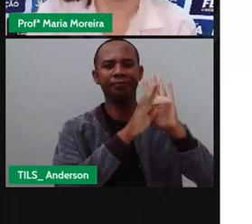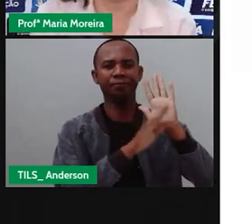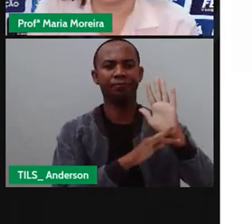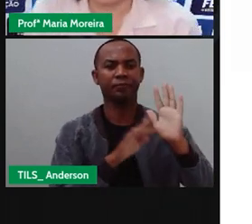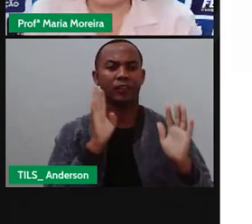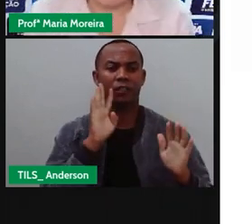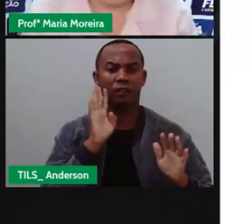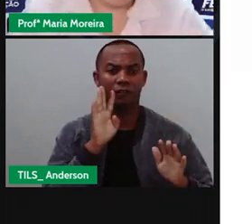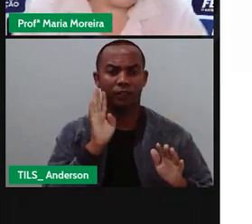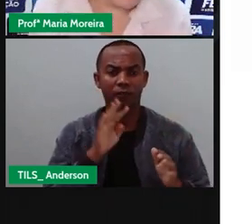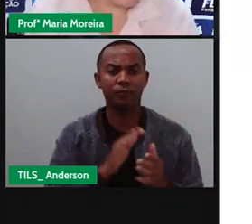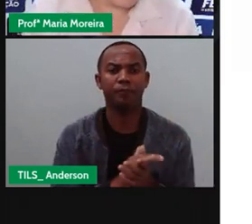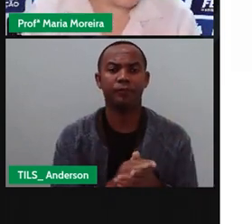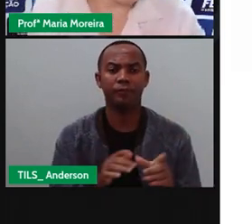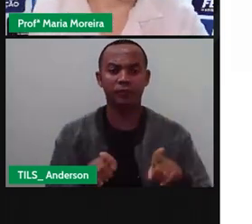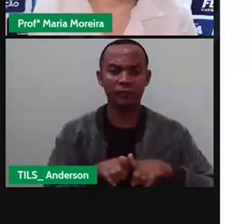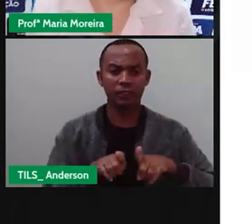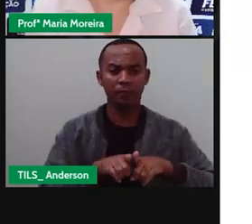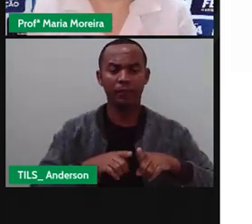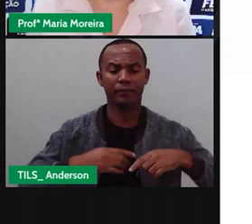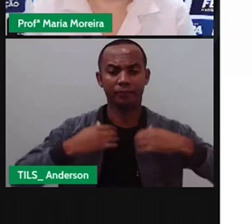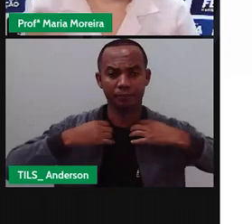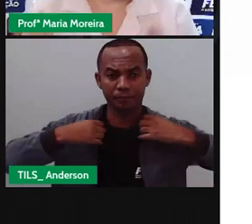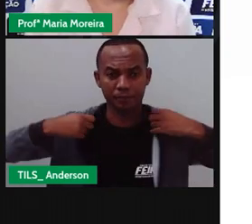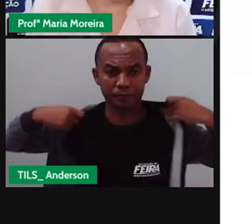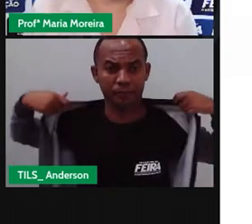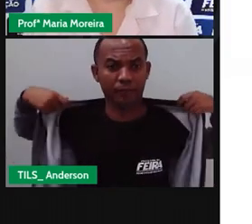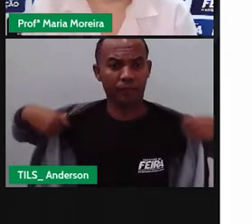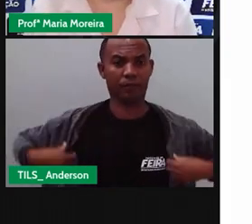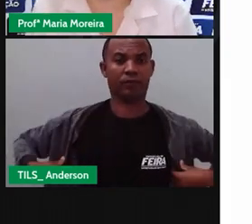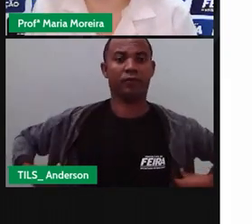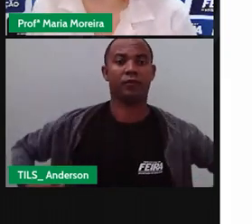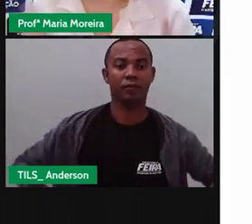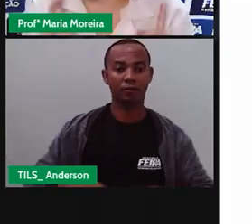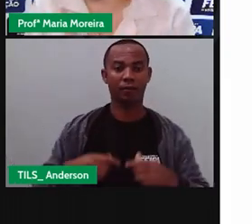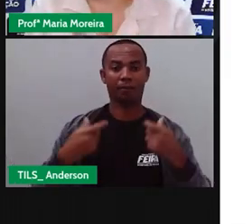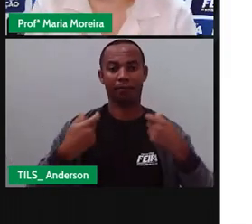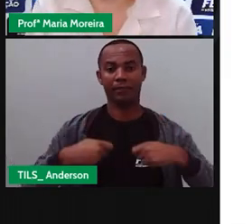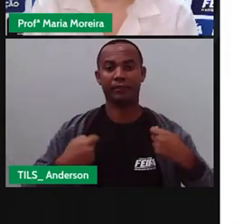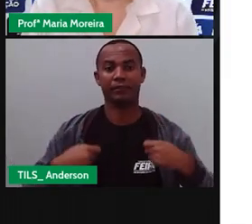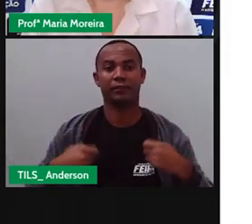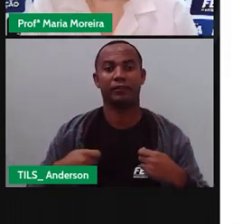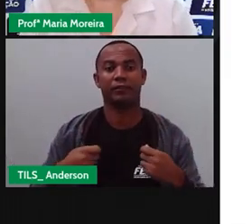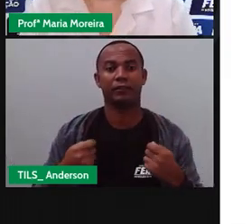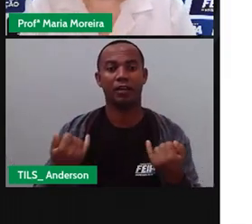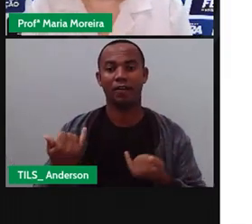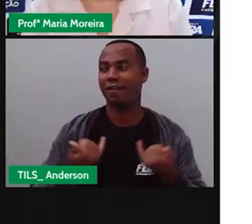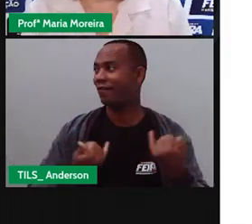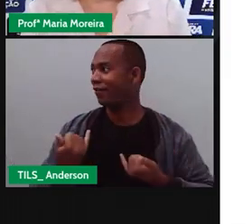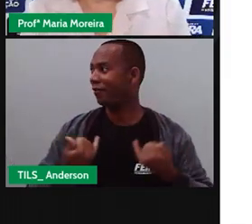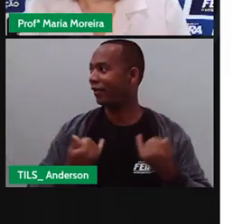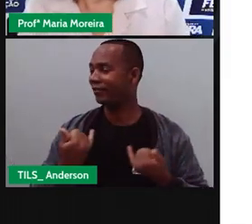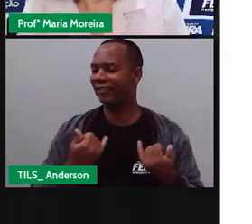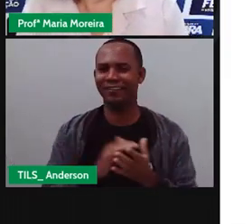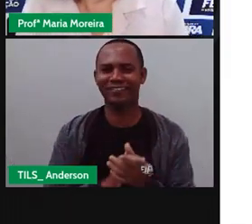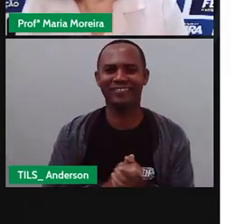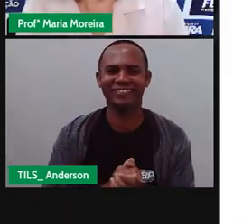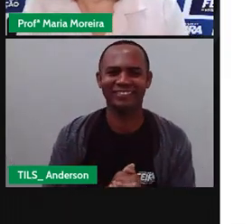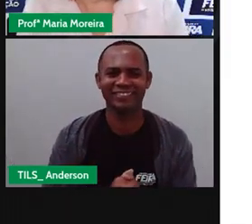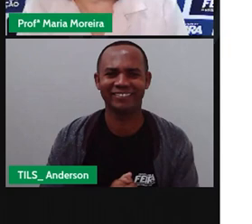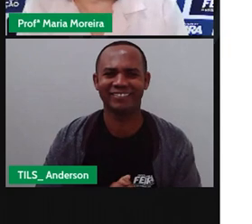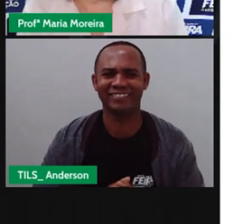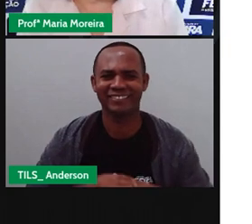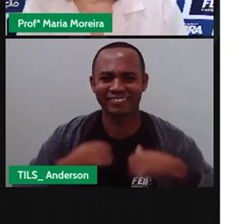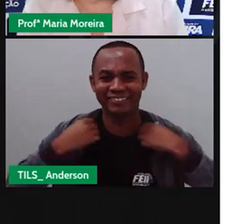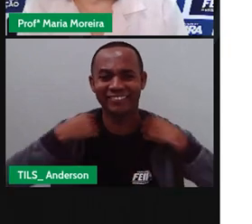bem legal? Mas, obviamente, que para produzir um texto, vocês precisam de algumas informações. E essa... Gente, bota um vídeo, tu